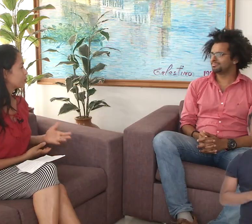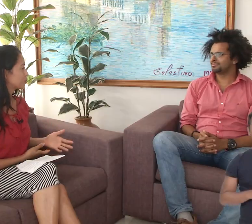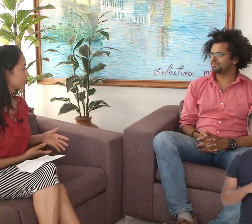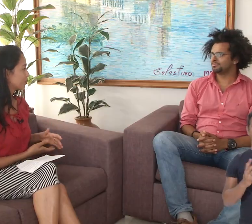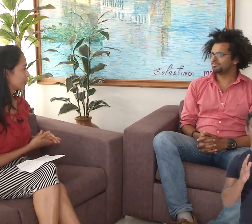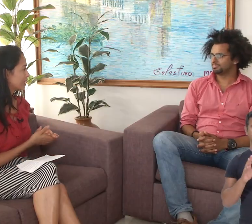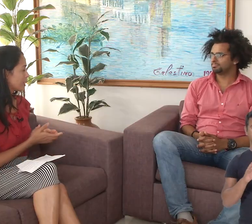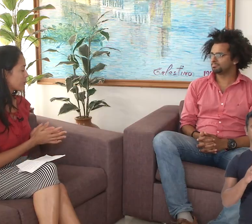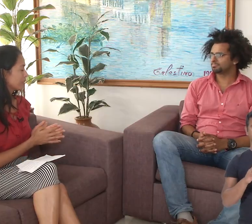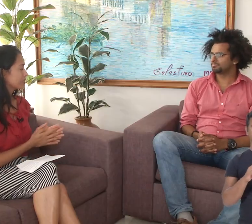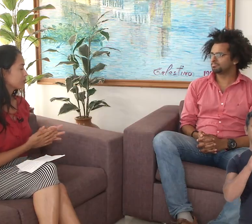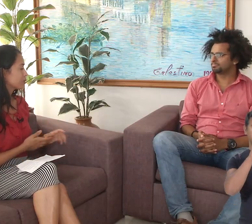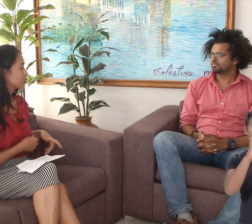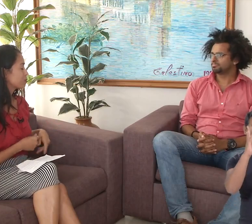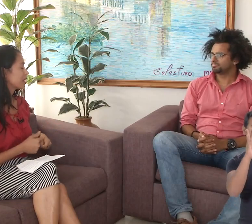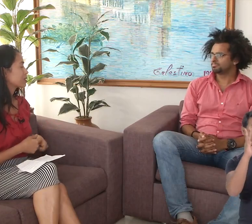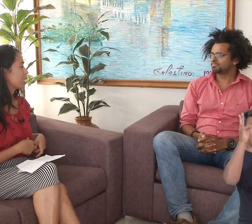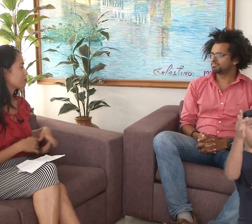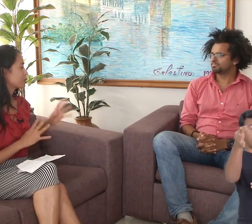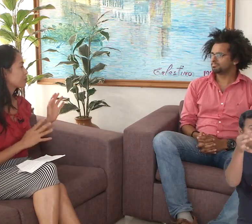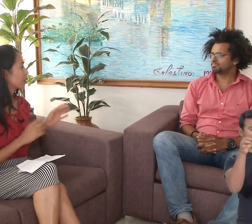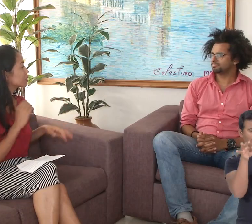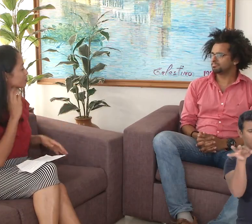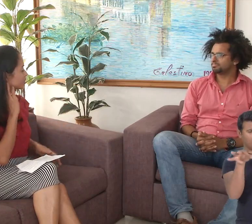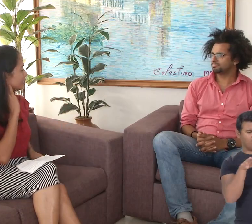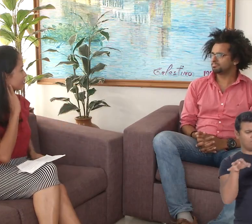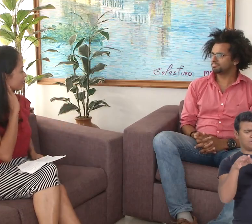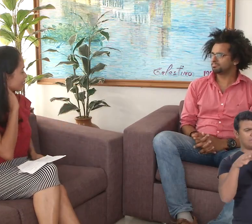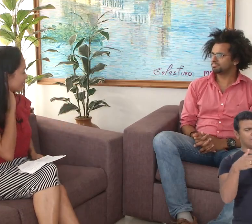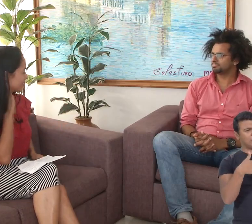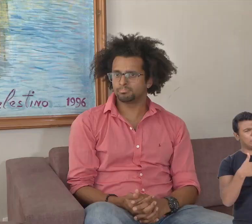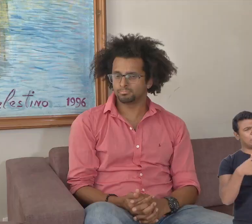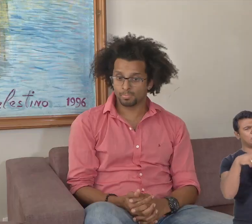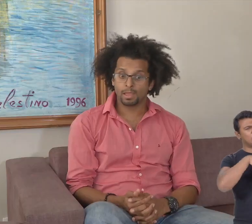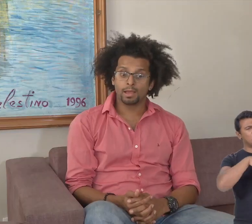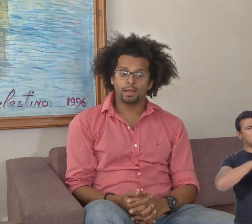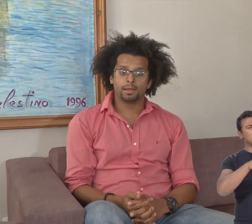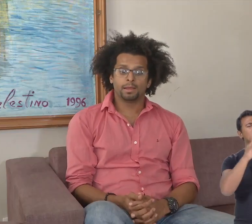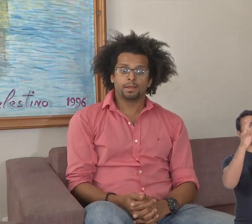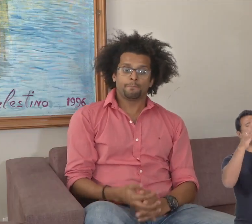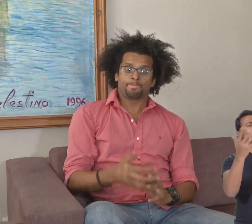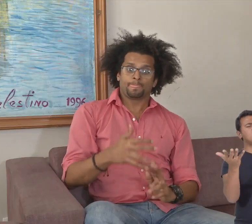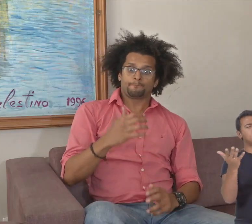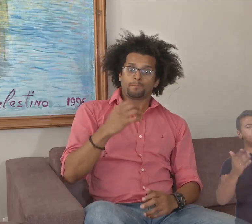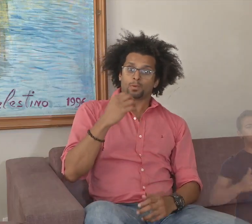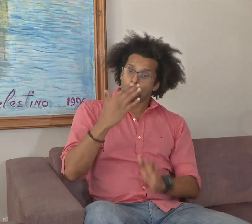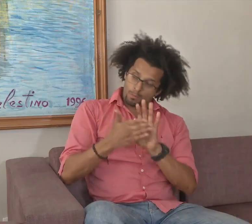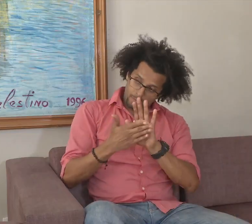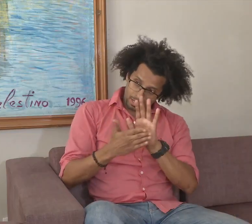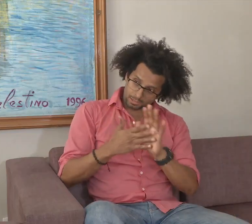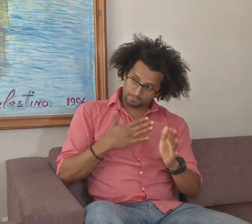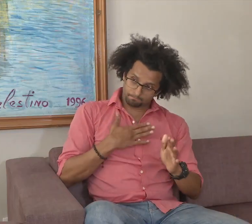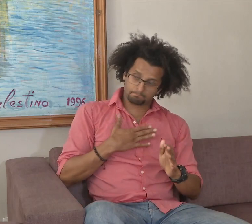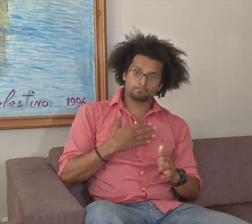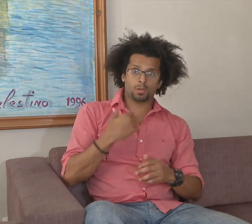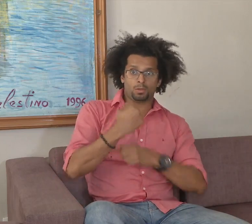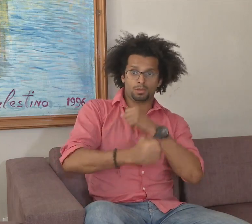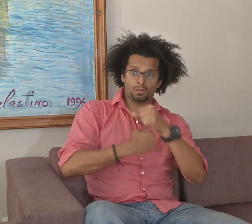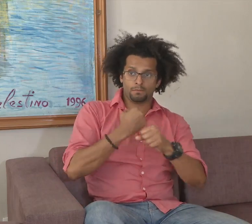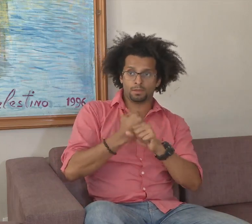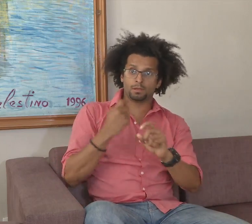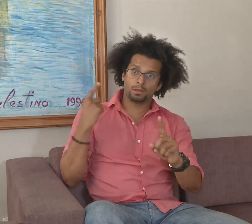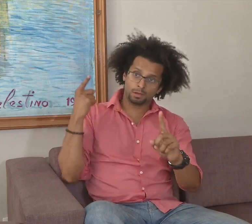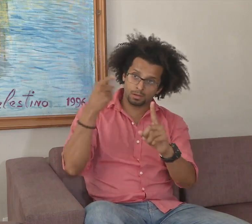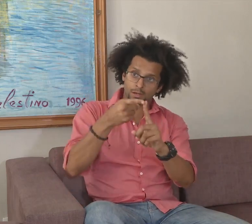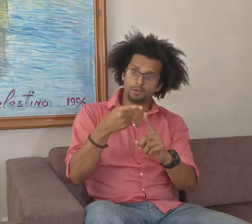agora de futuro, quais são os seus planos aí para os próximos anos? A minha proposta para o próximo